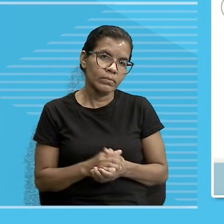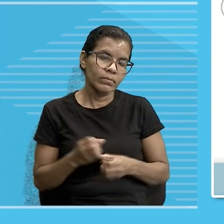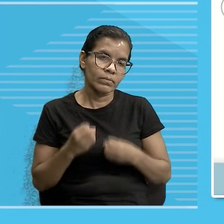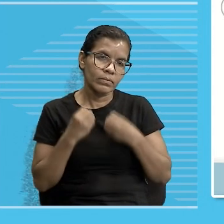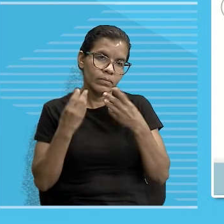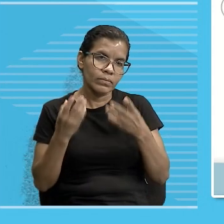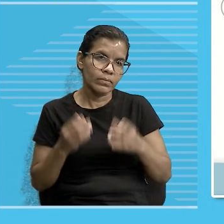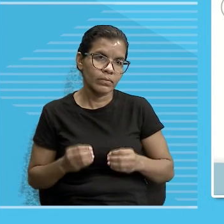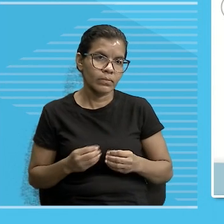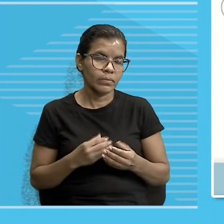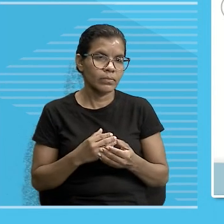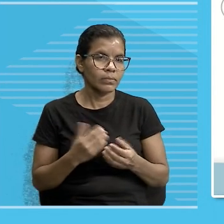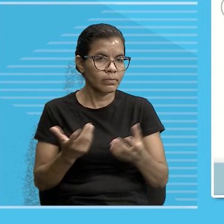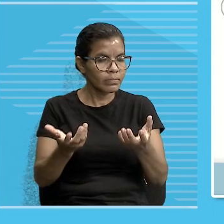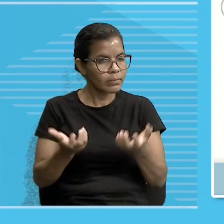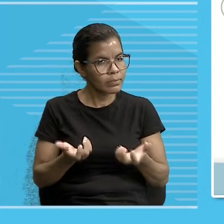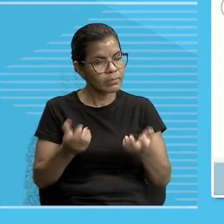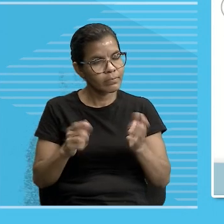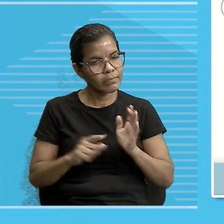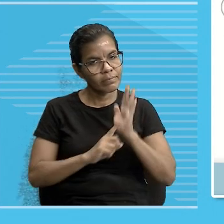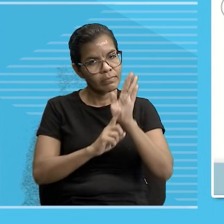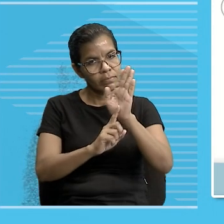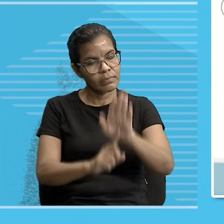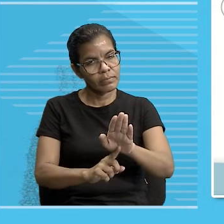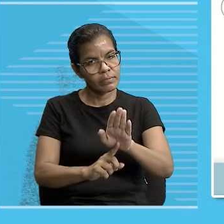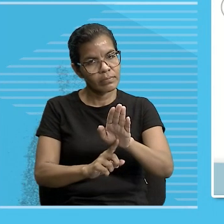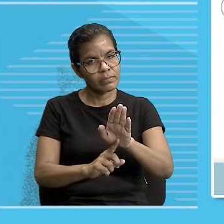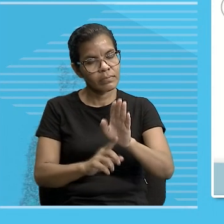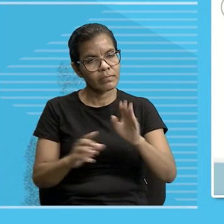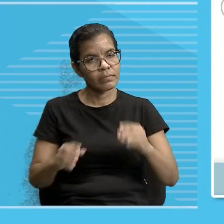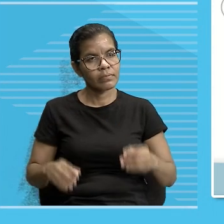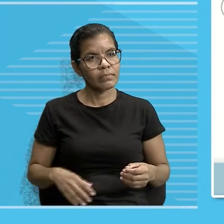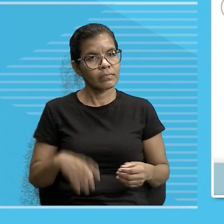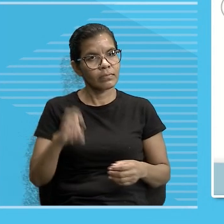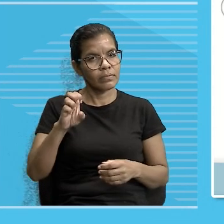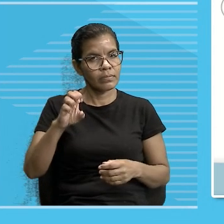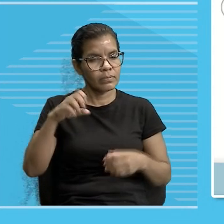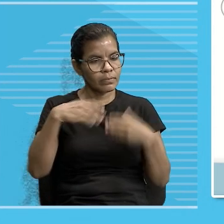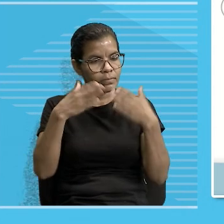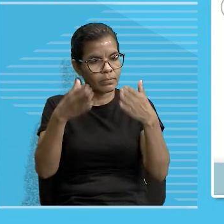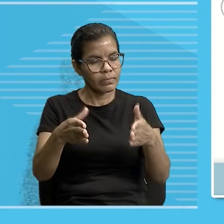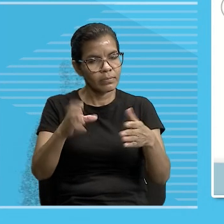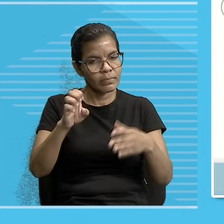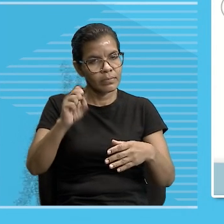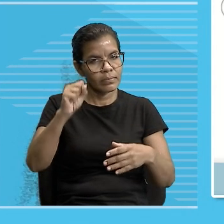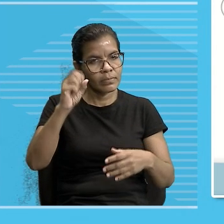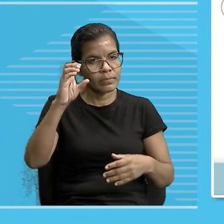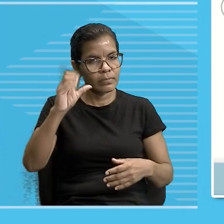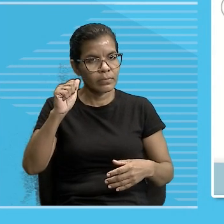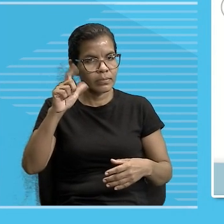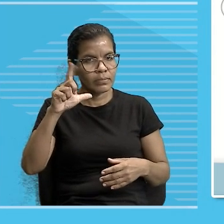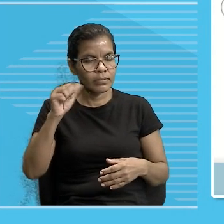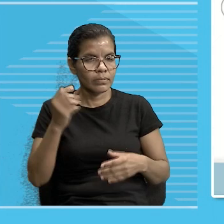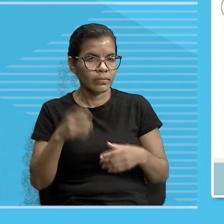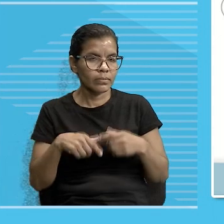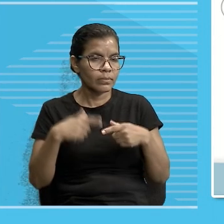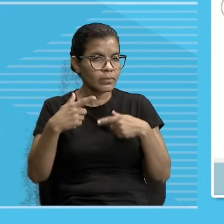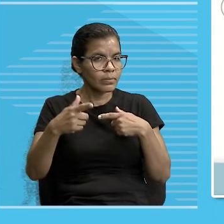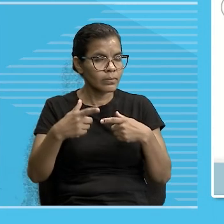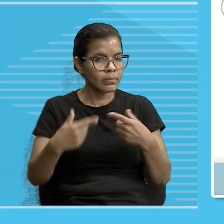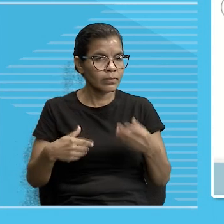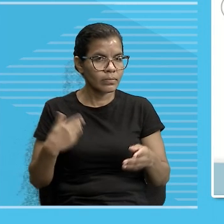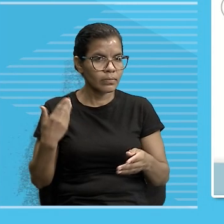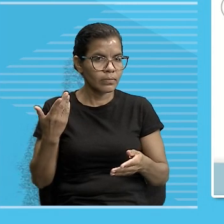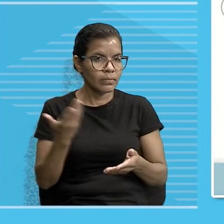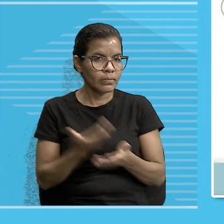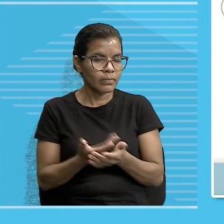bom, eu só queria na aula de hoje apresentar para você essa escala. Na próxima aula a gente vai